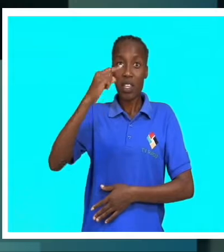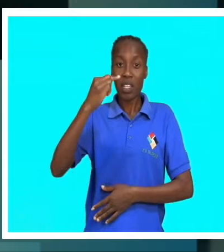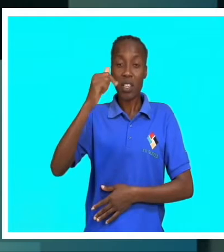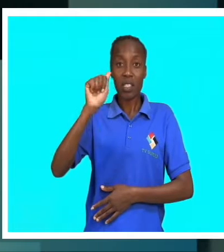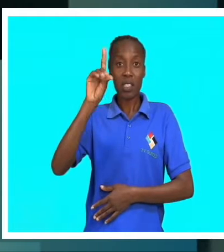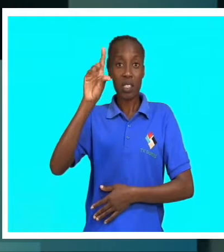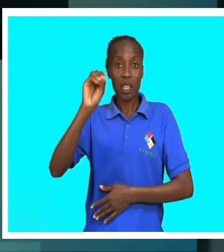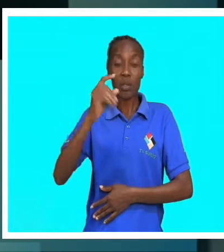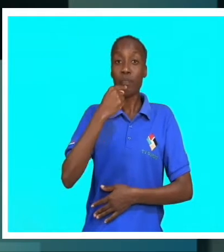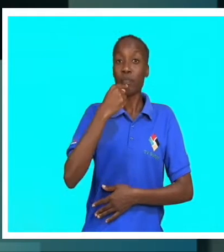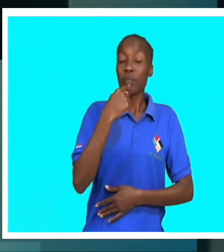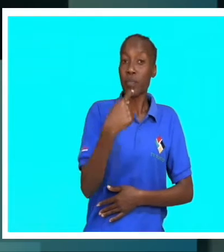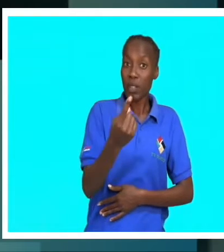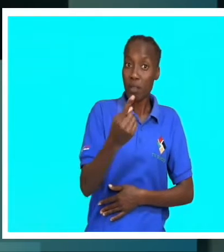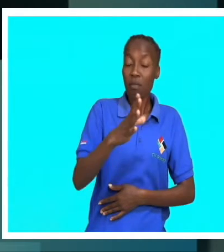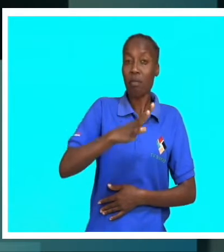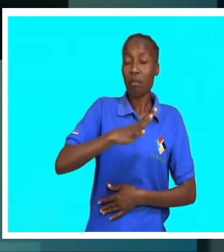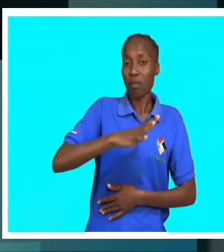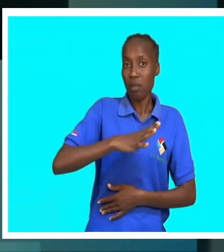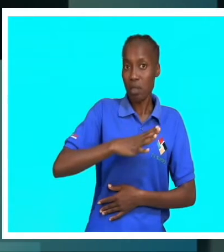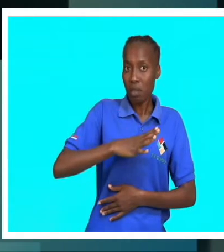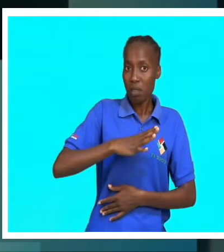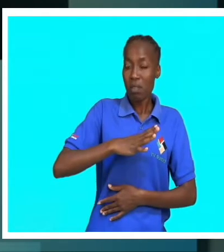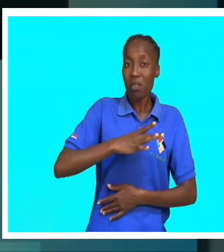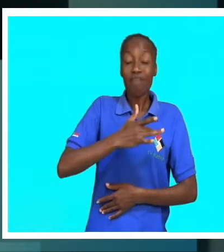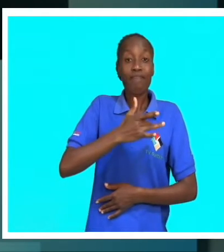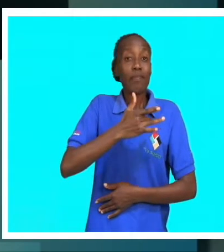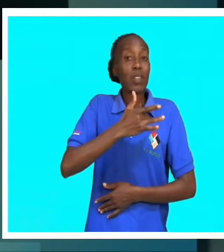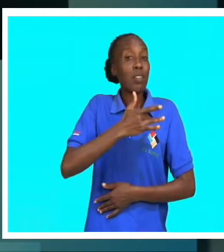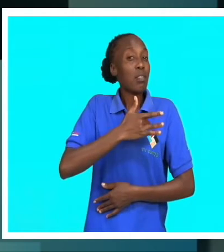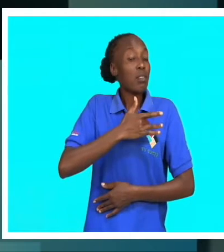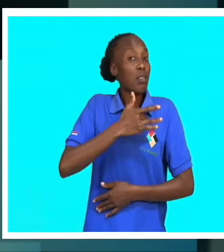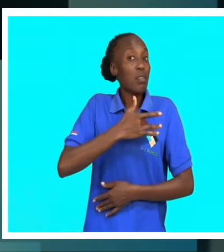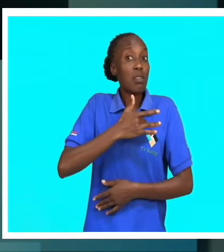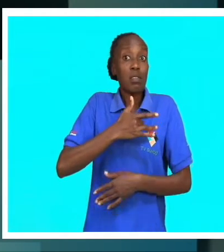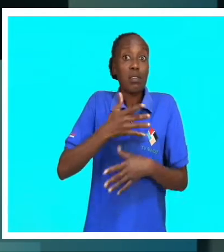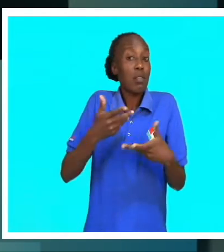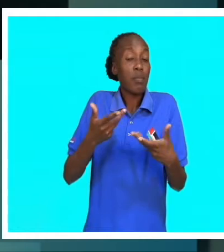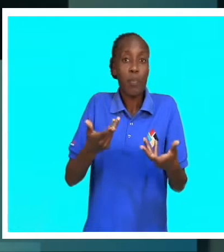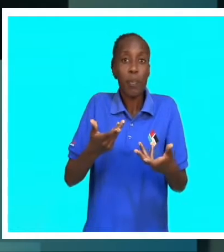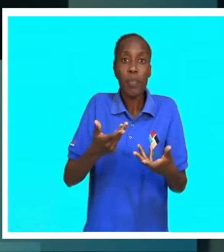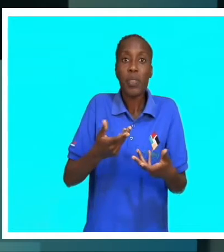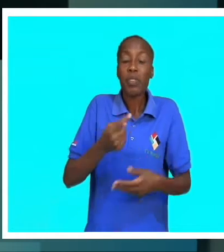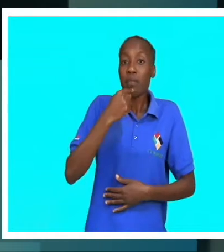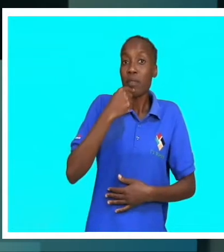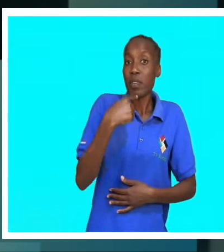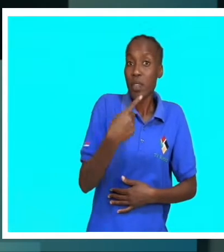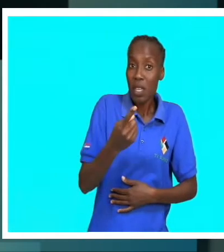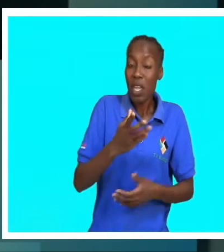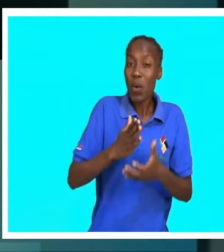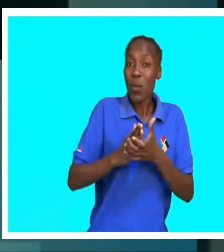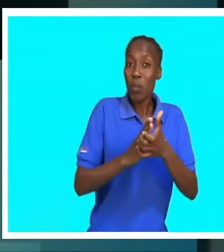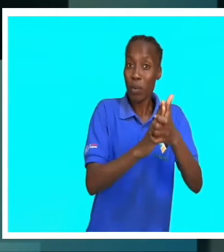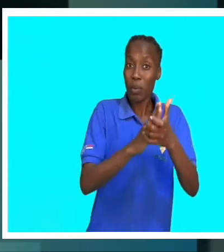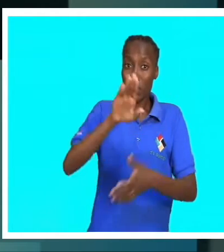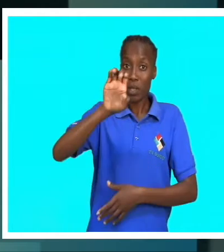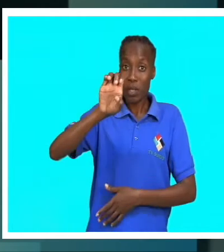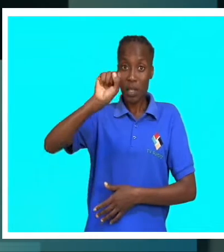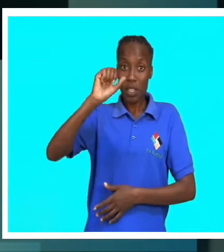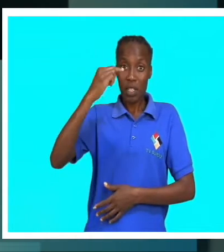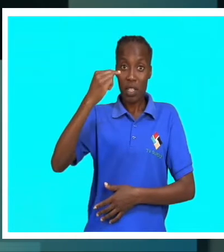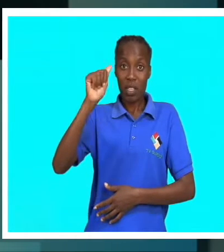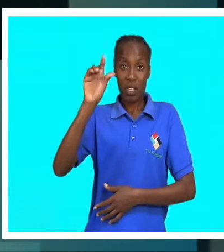compromisso do Estado, Uma das coisas que eu tenho vindo, que me apraz dizer, é que